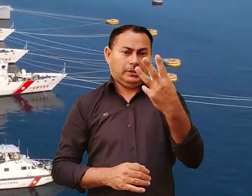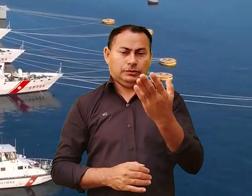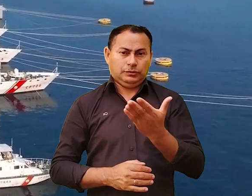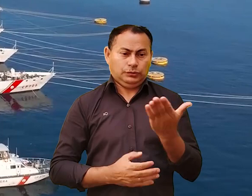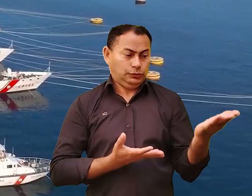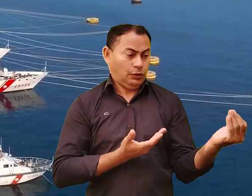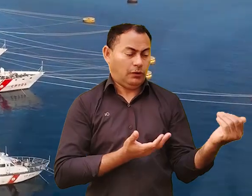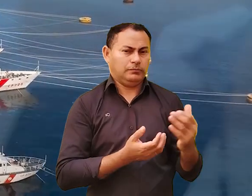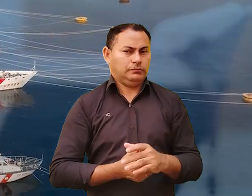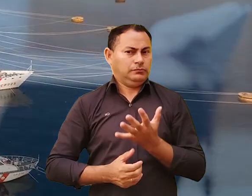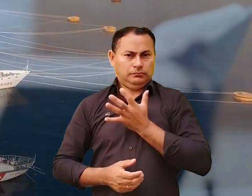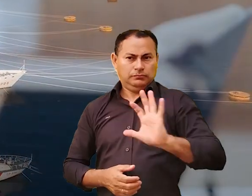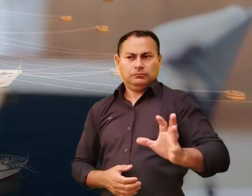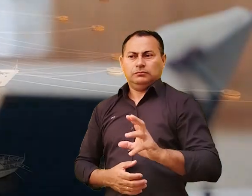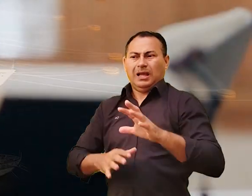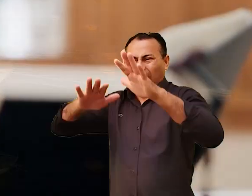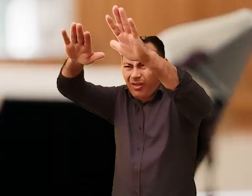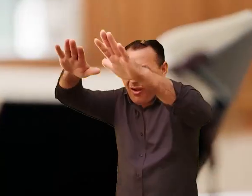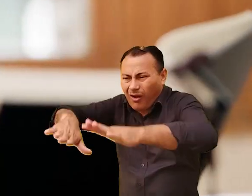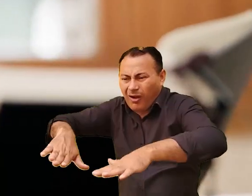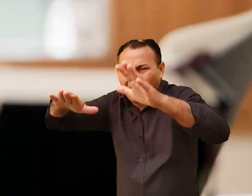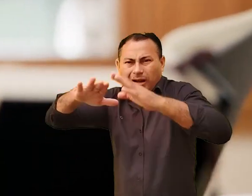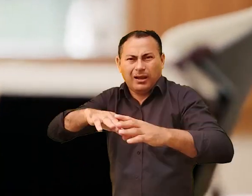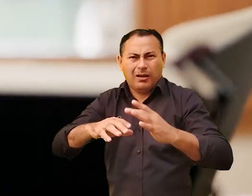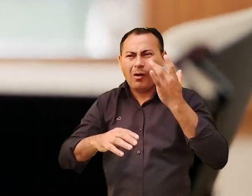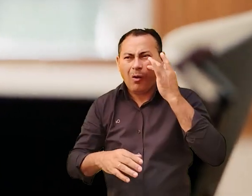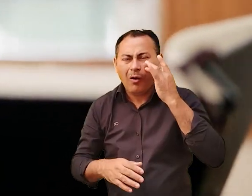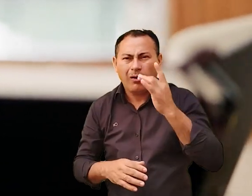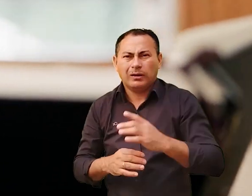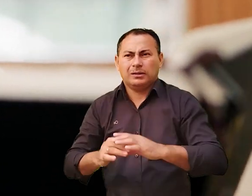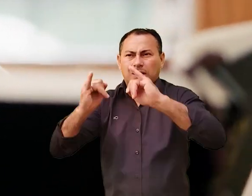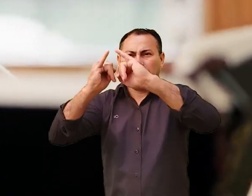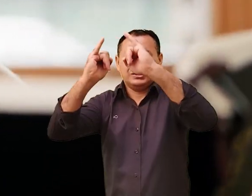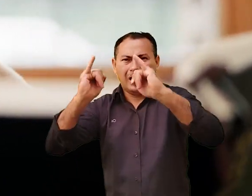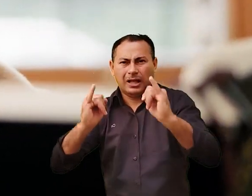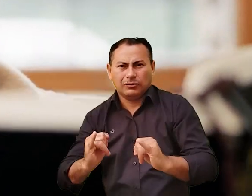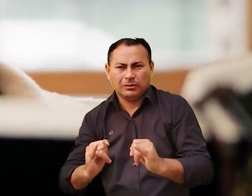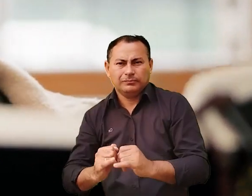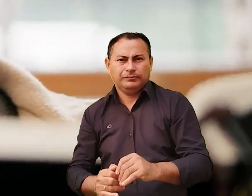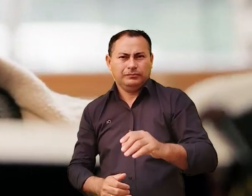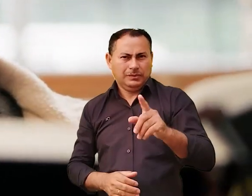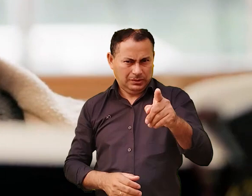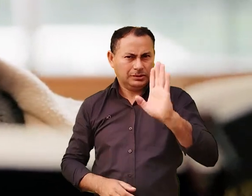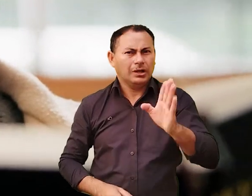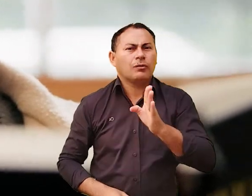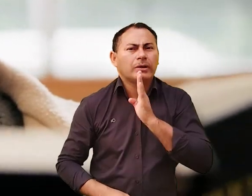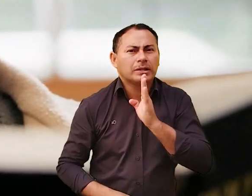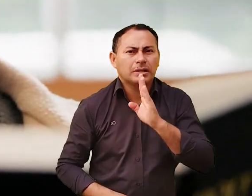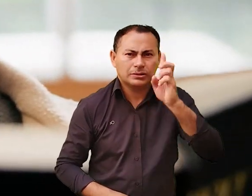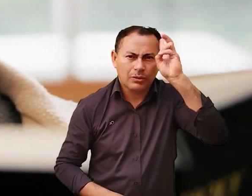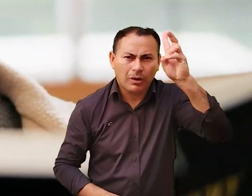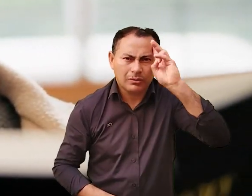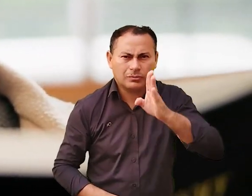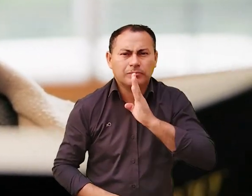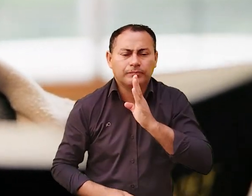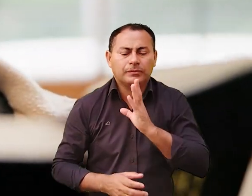3 jovens, recusaram-se a adorar a essa estátua. Você já conhece a história.